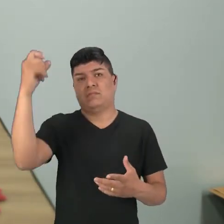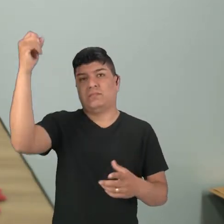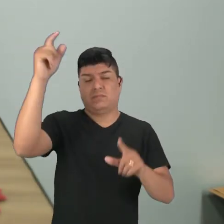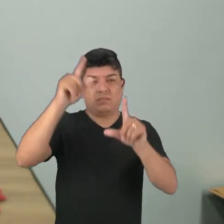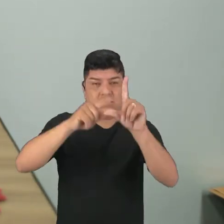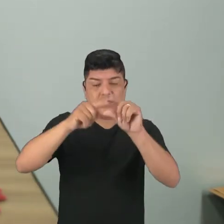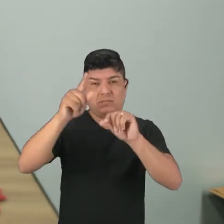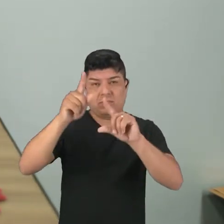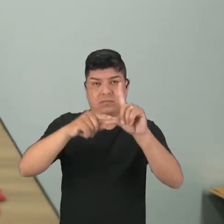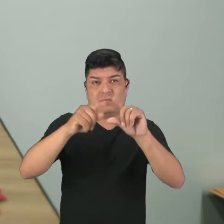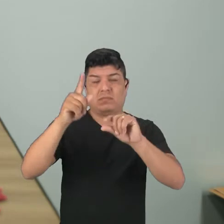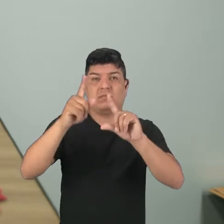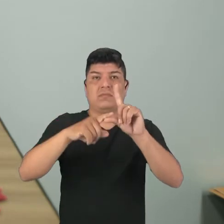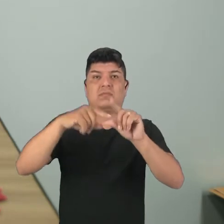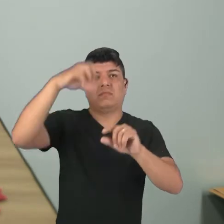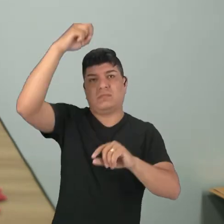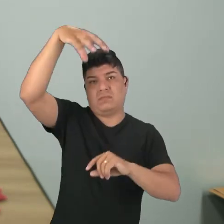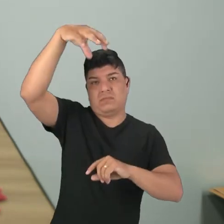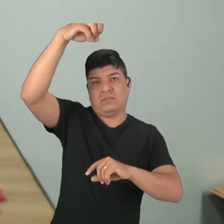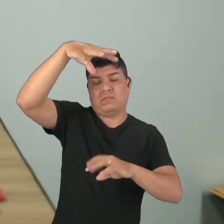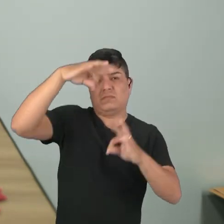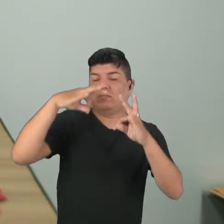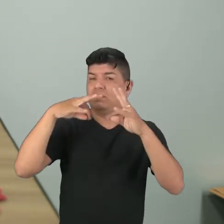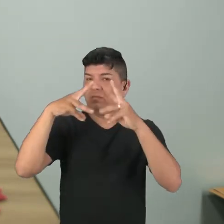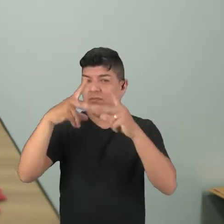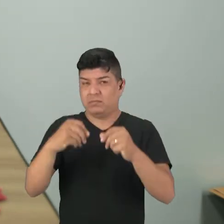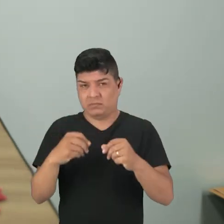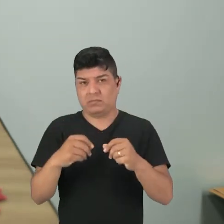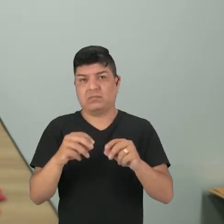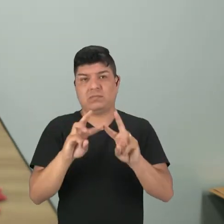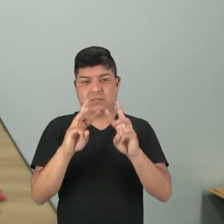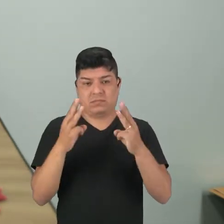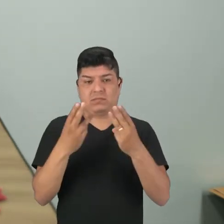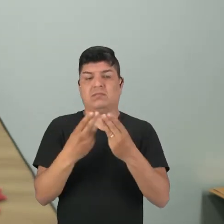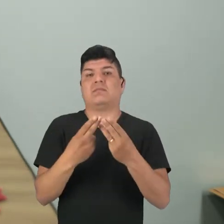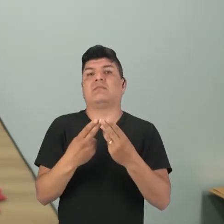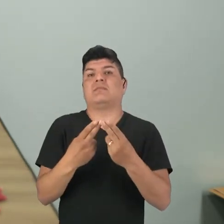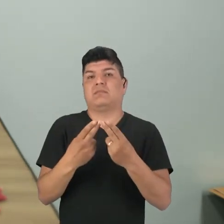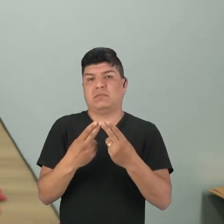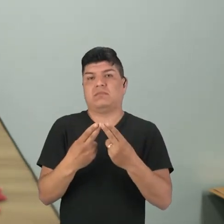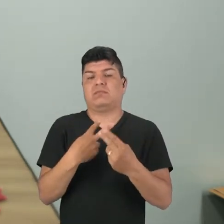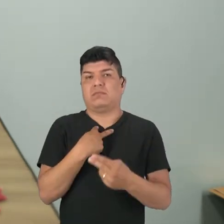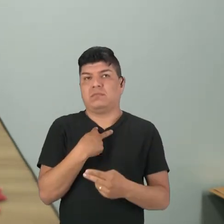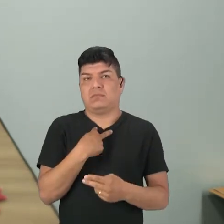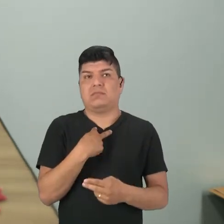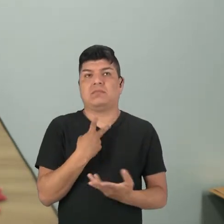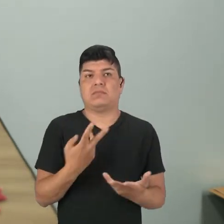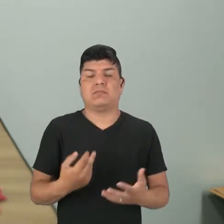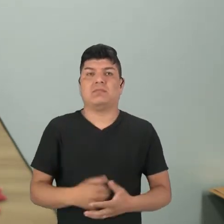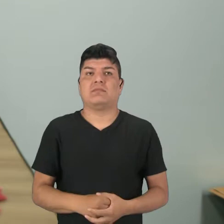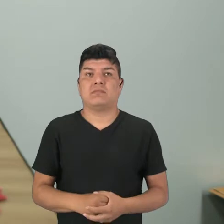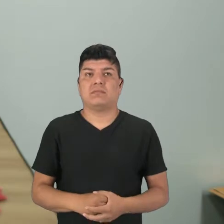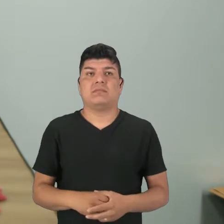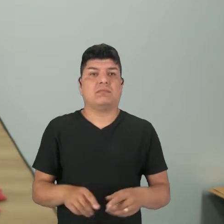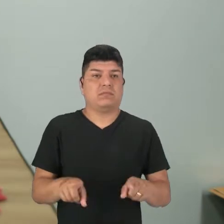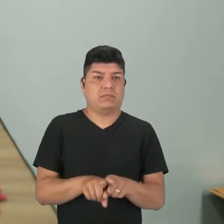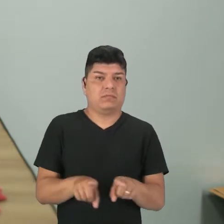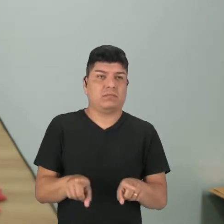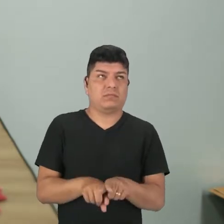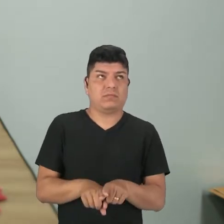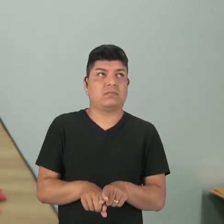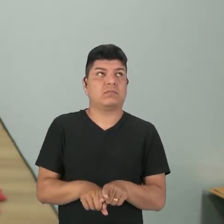as estrelas, os satélites, tudo é matéria, tudo está ocupando um lugar. E também,